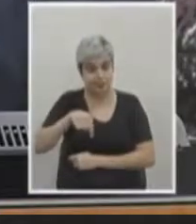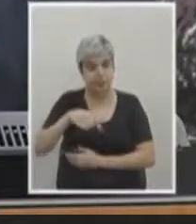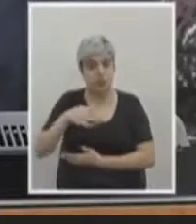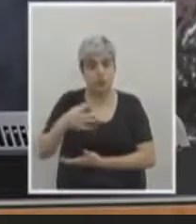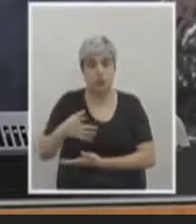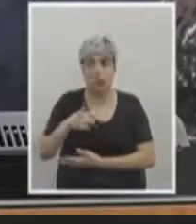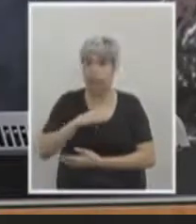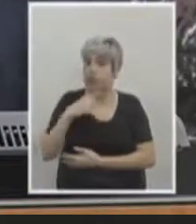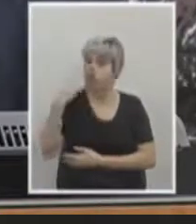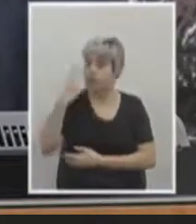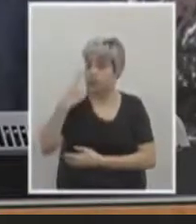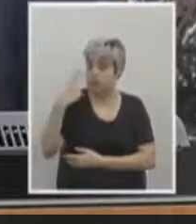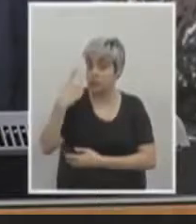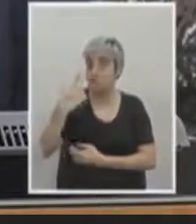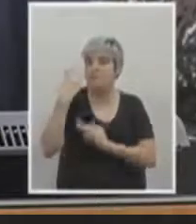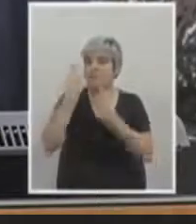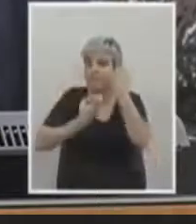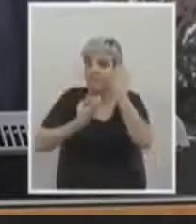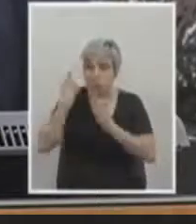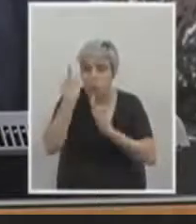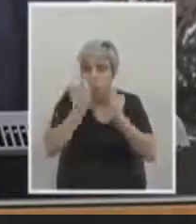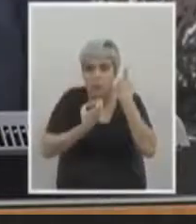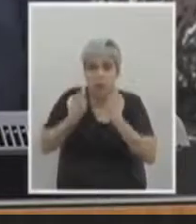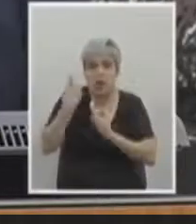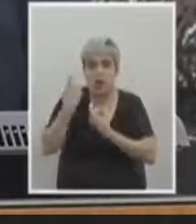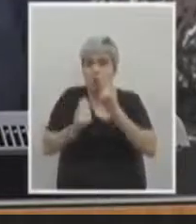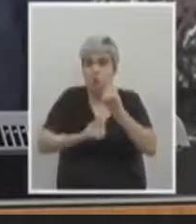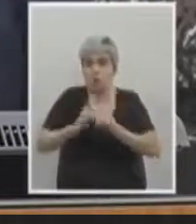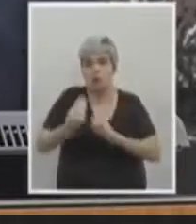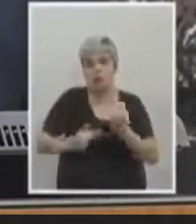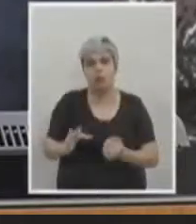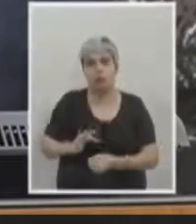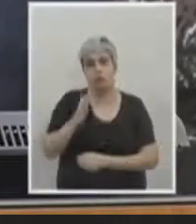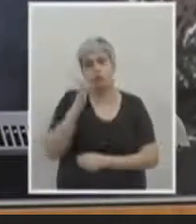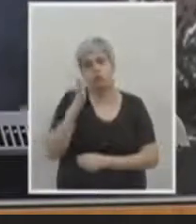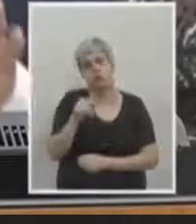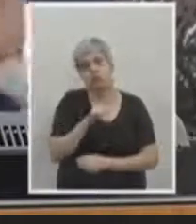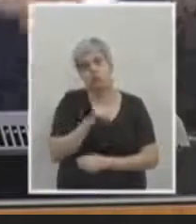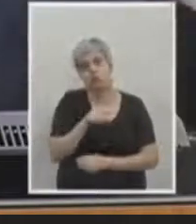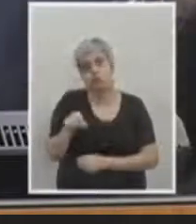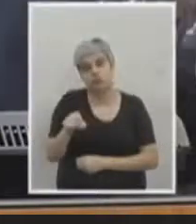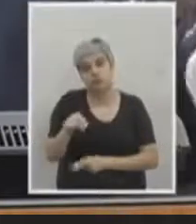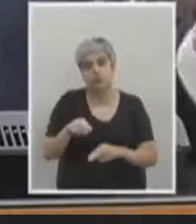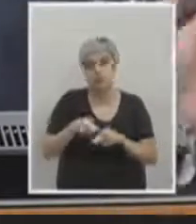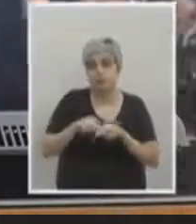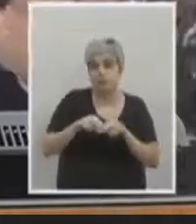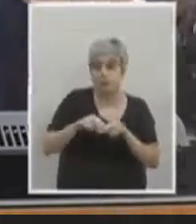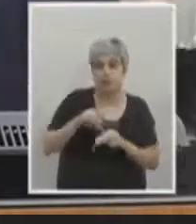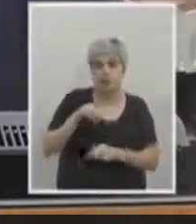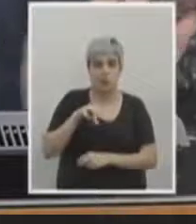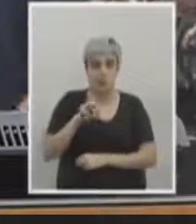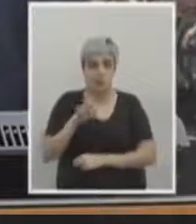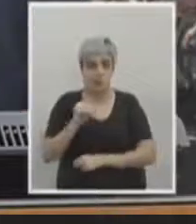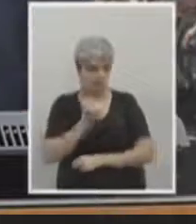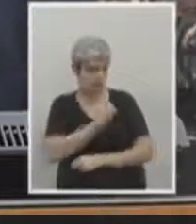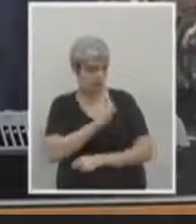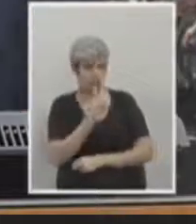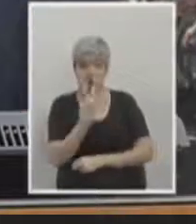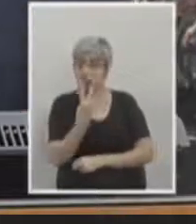deputados que estão preocupados com o futuro de vocês, não por causa de nota técnica 4, esqueçam nota técnica 4,